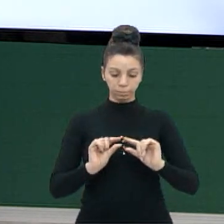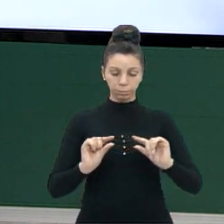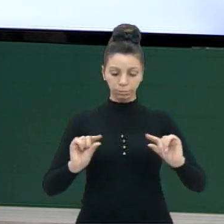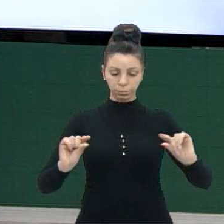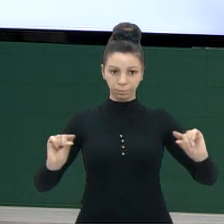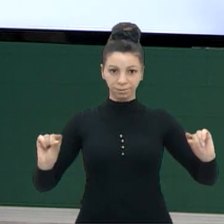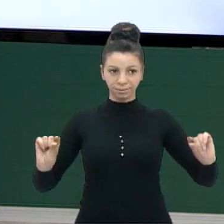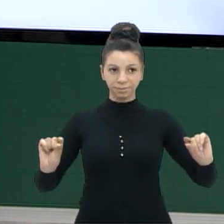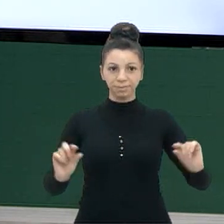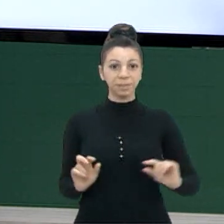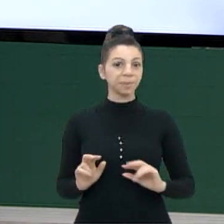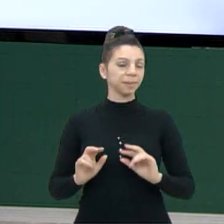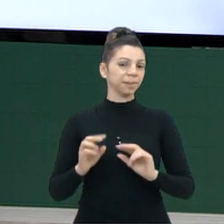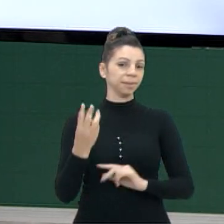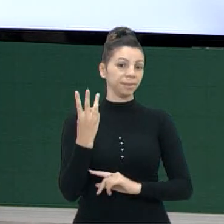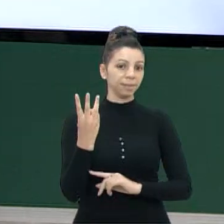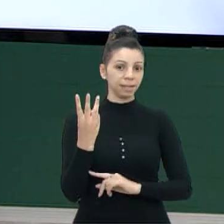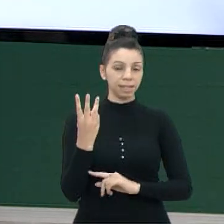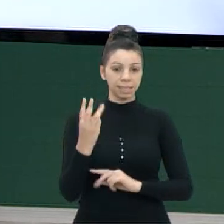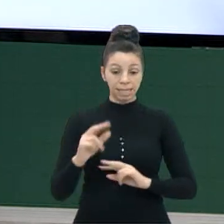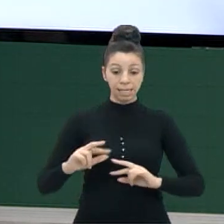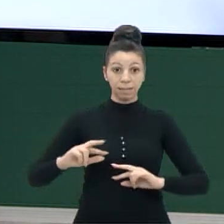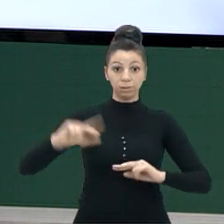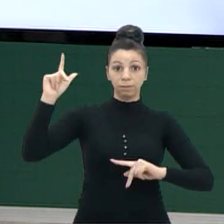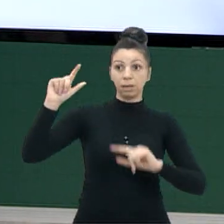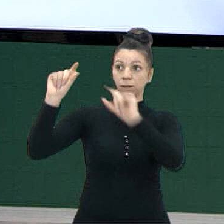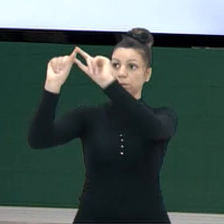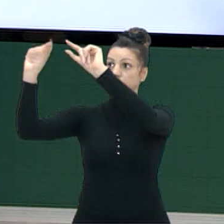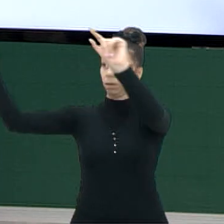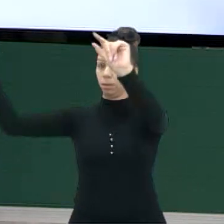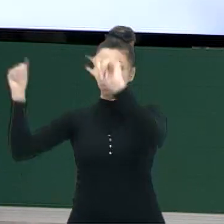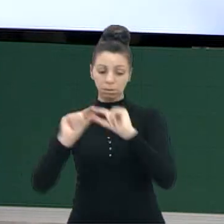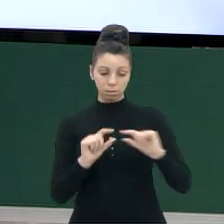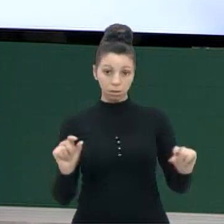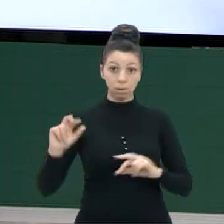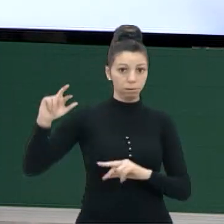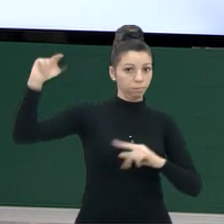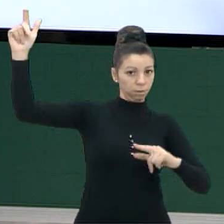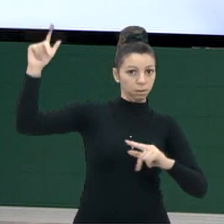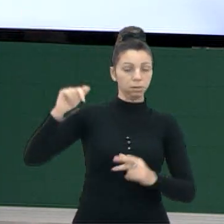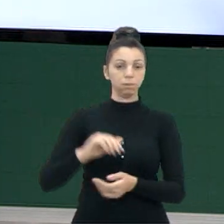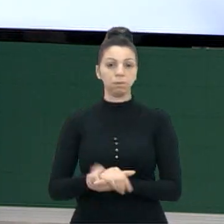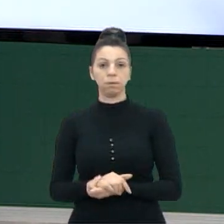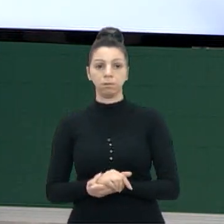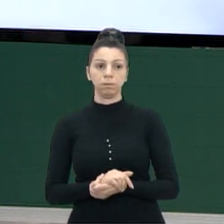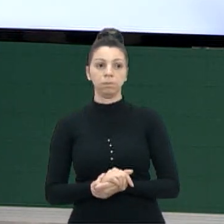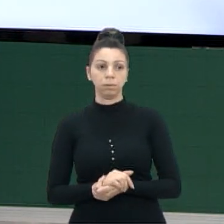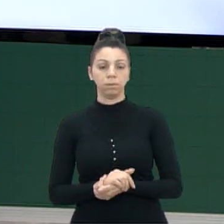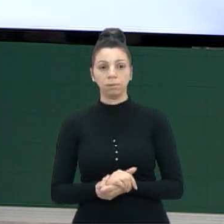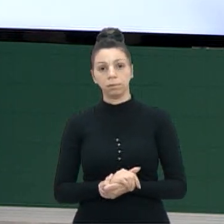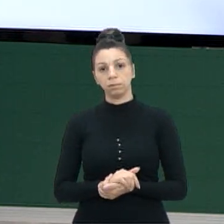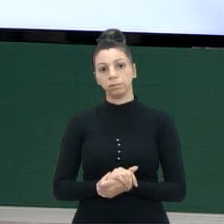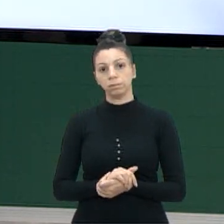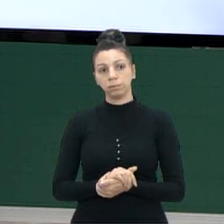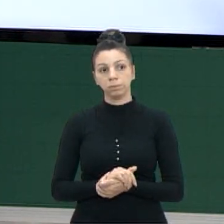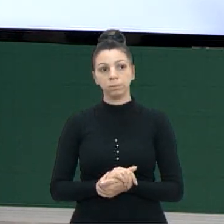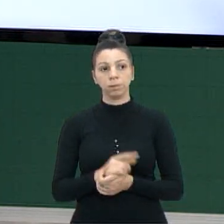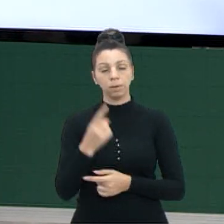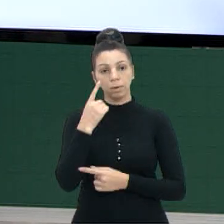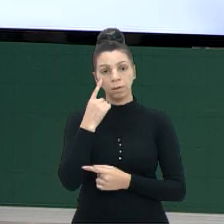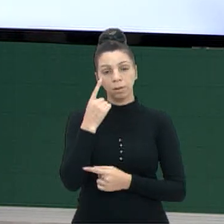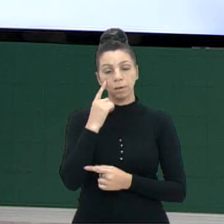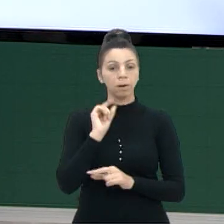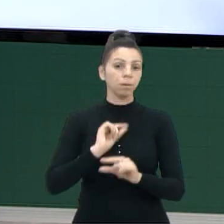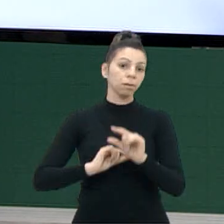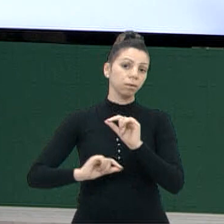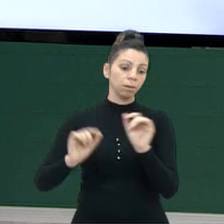já é diferente do que está aqui em cima. O exemplo está aqui. Então, o que eu vou fazer? Pela propriedade comutativa, ou